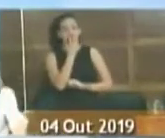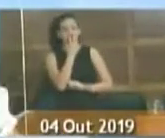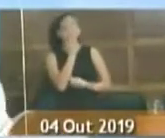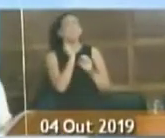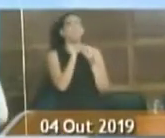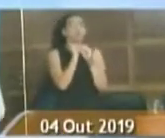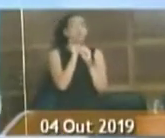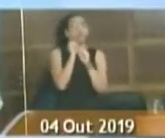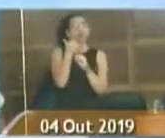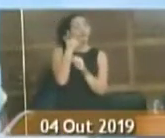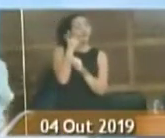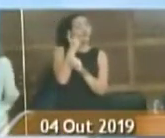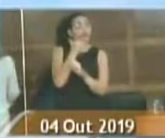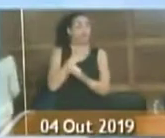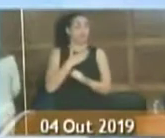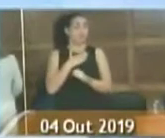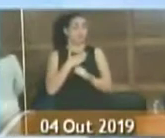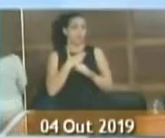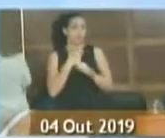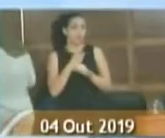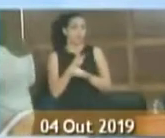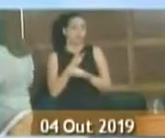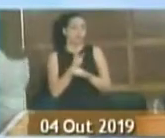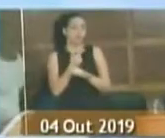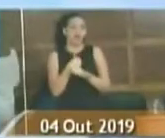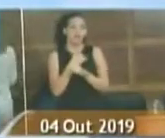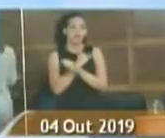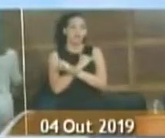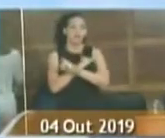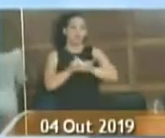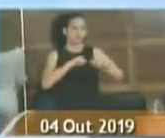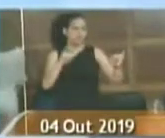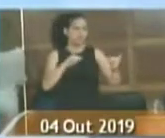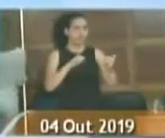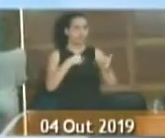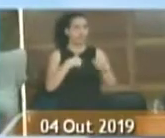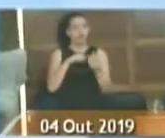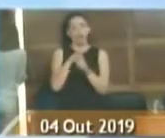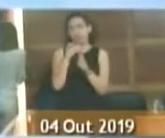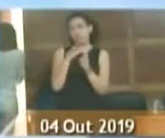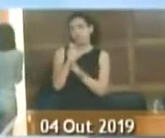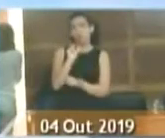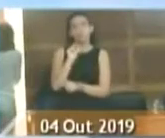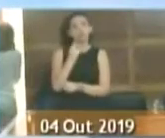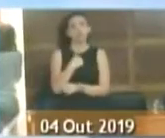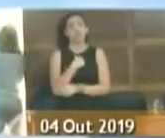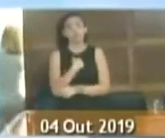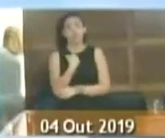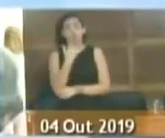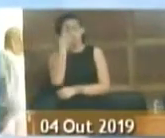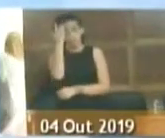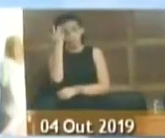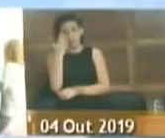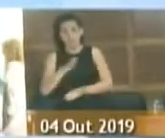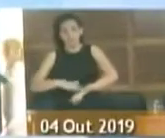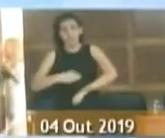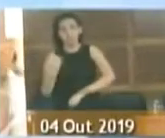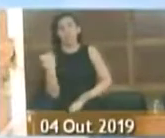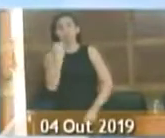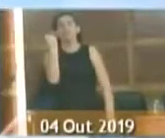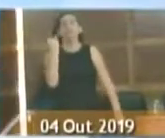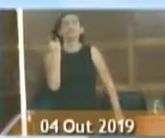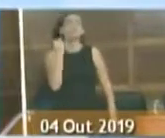podem pegar meu telefone e qualquer orientação eu estou à disposição. Mas, assim, o que eu acho mais importante que vocês levem daqui